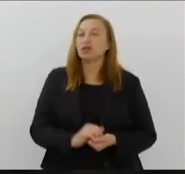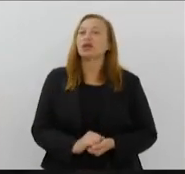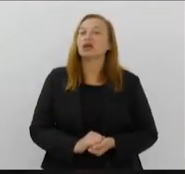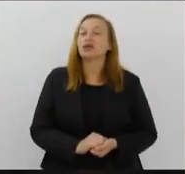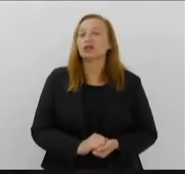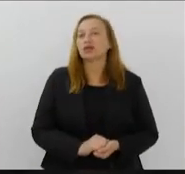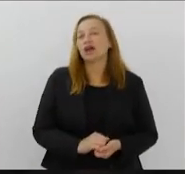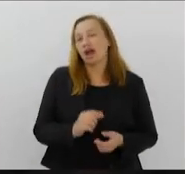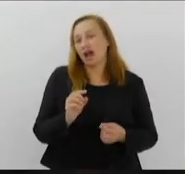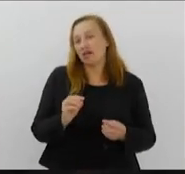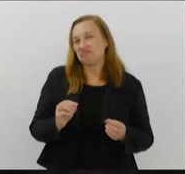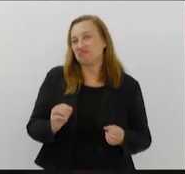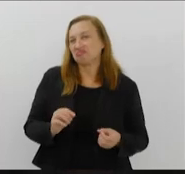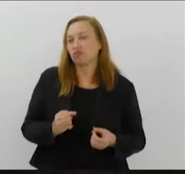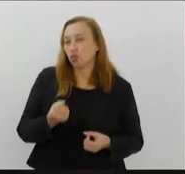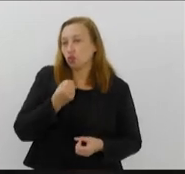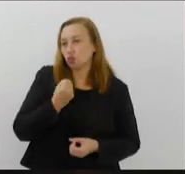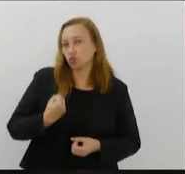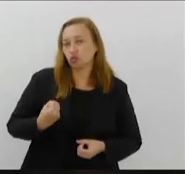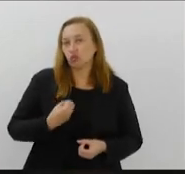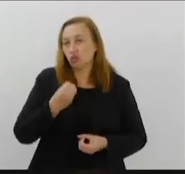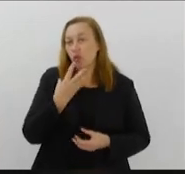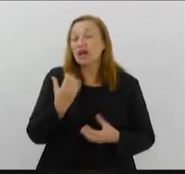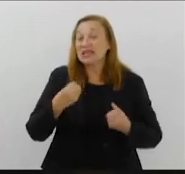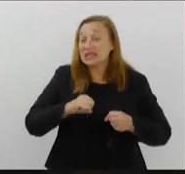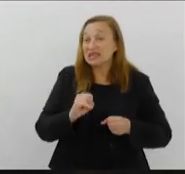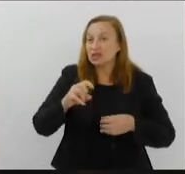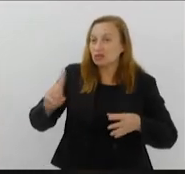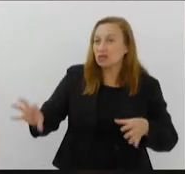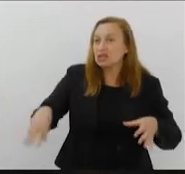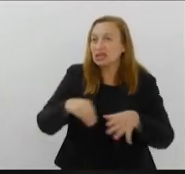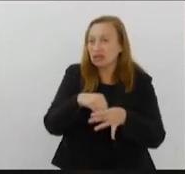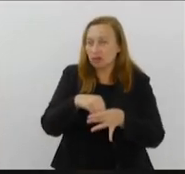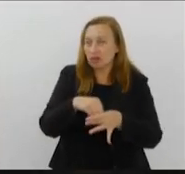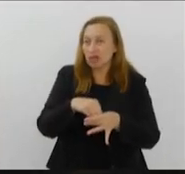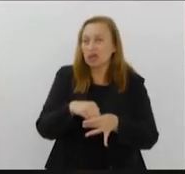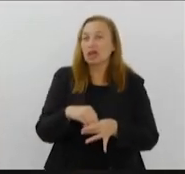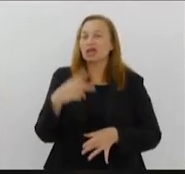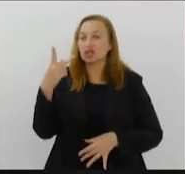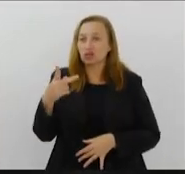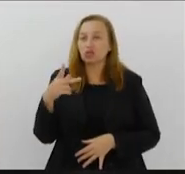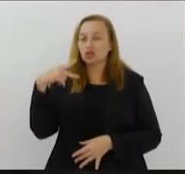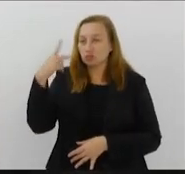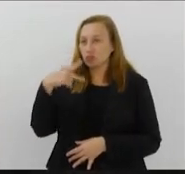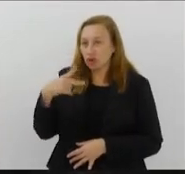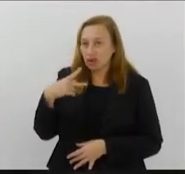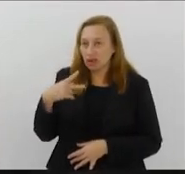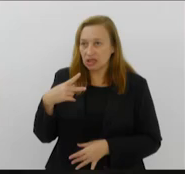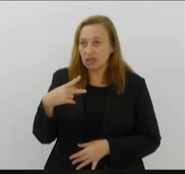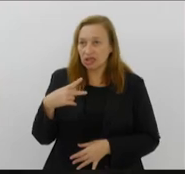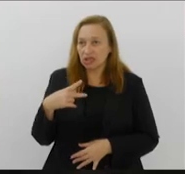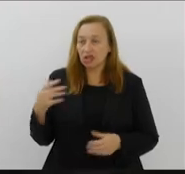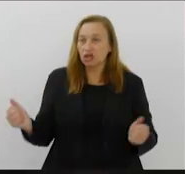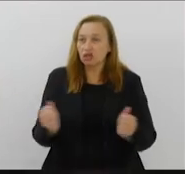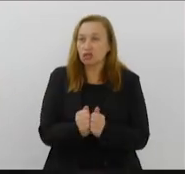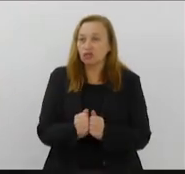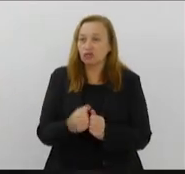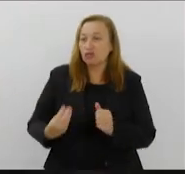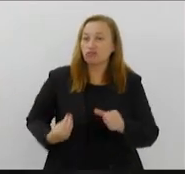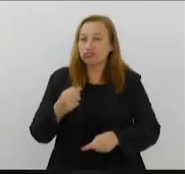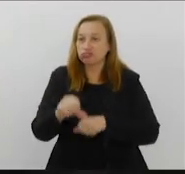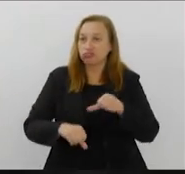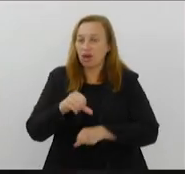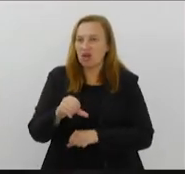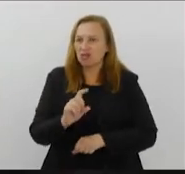metade, a maioria ali. Se a gente consegue integrar essas duas políticas, lei da filantropia e lei da aprendizagem, junto, é um pacote de mudança de vida. Mas